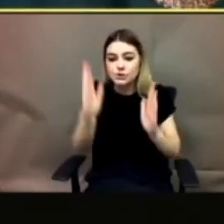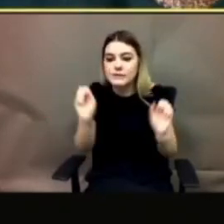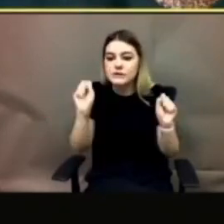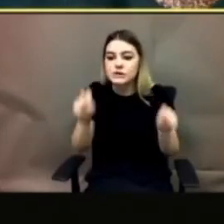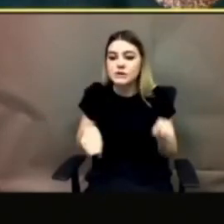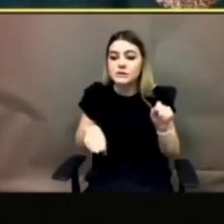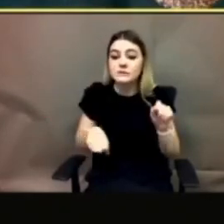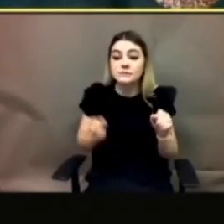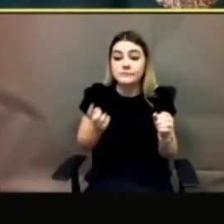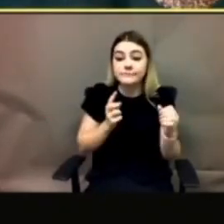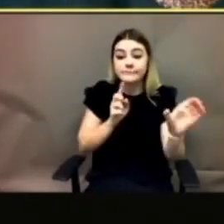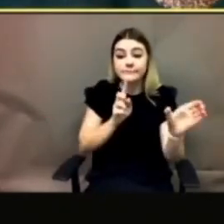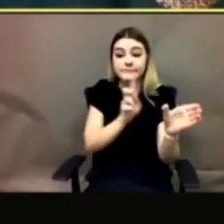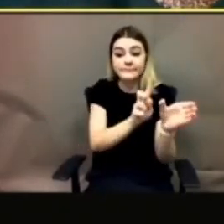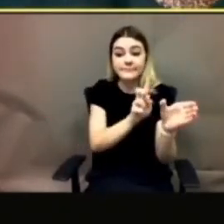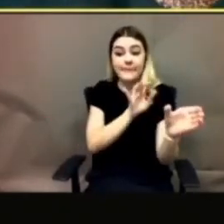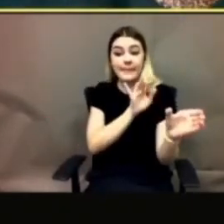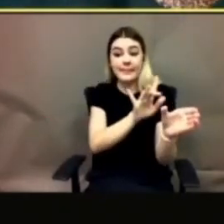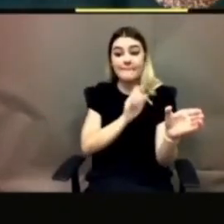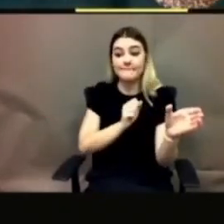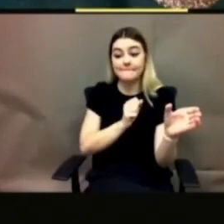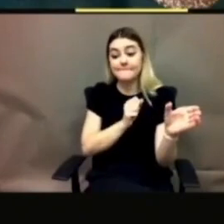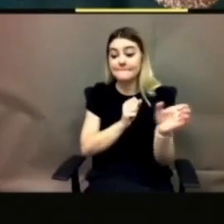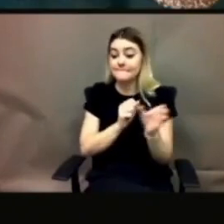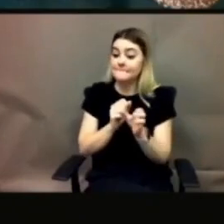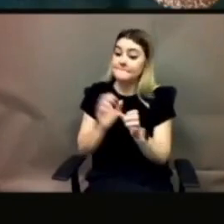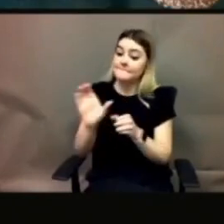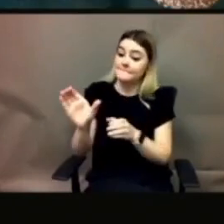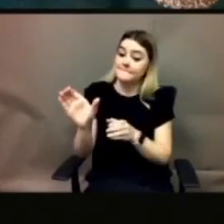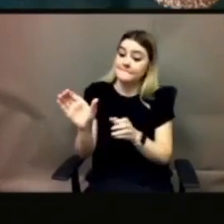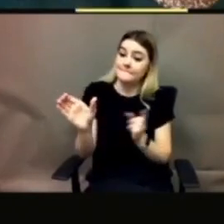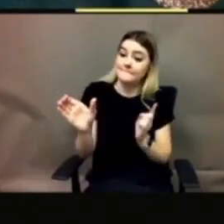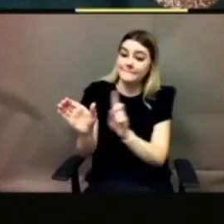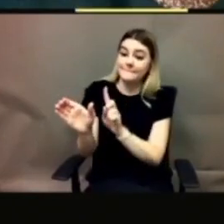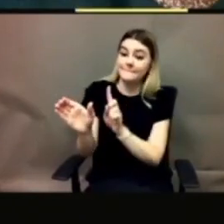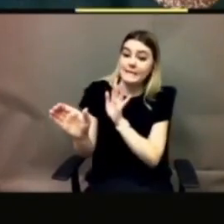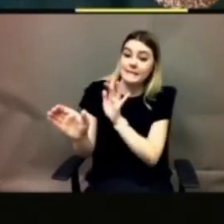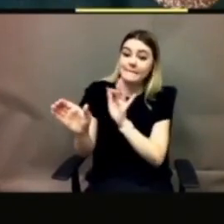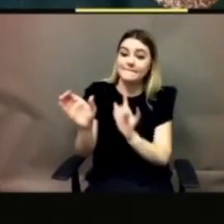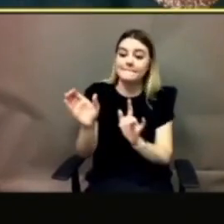mais para contar, por exemplo, raposa versus ursinhos.